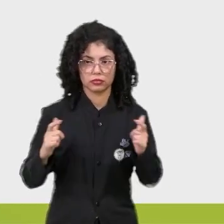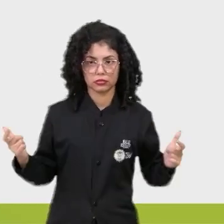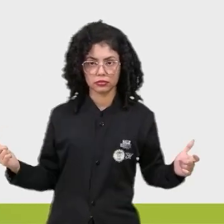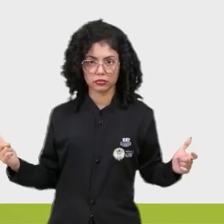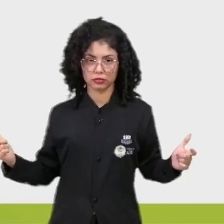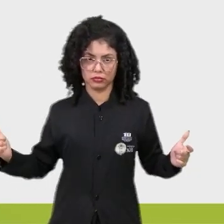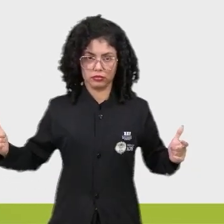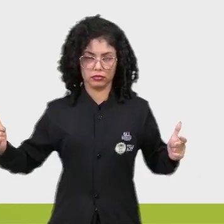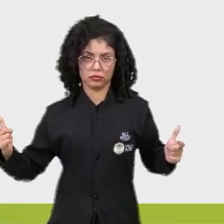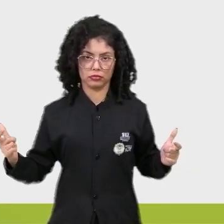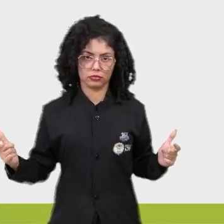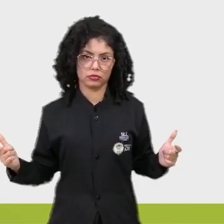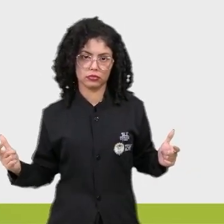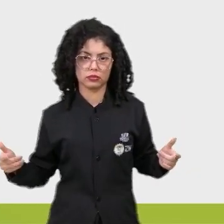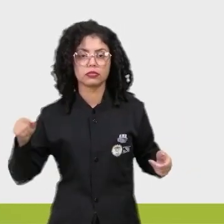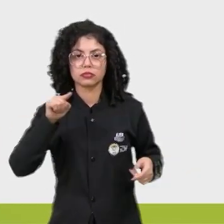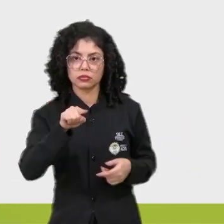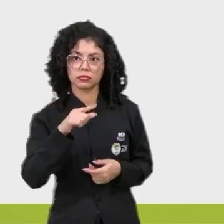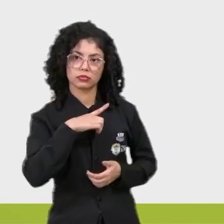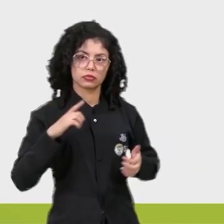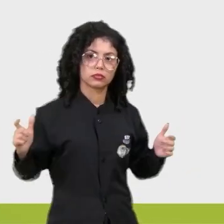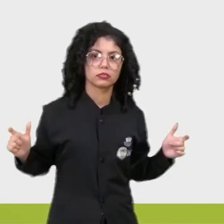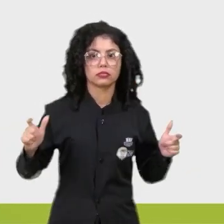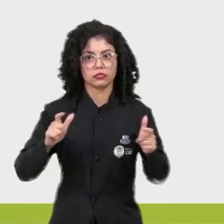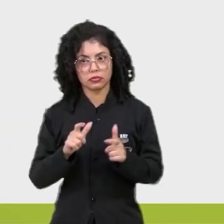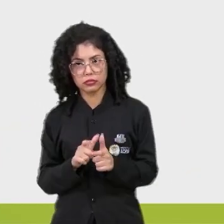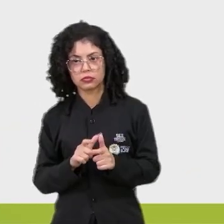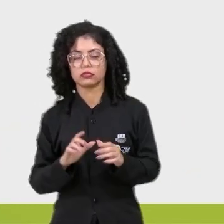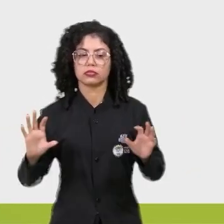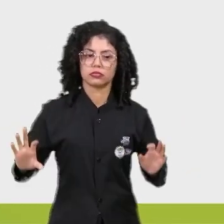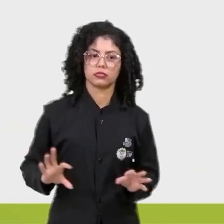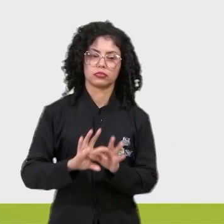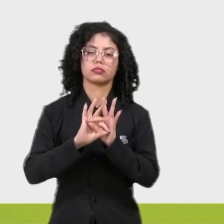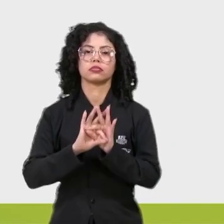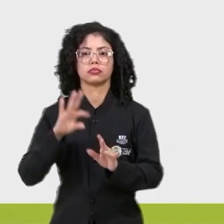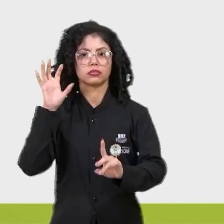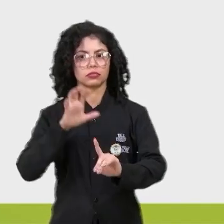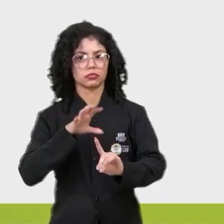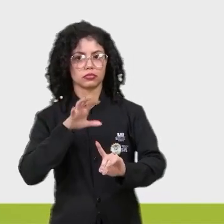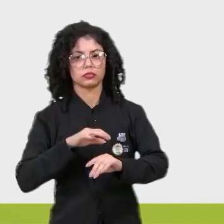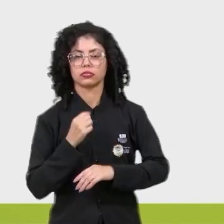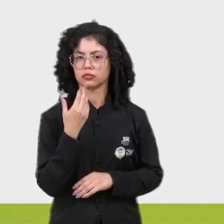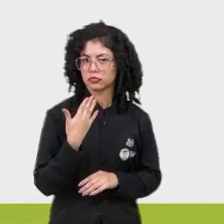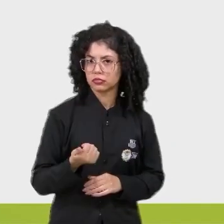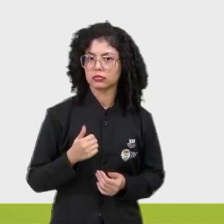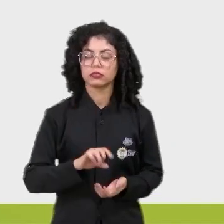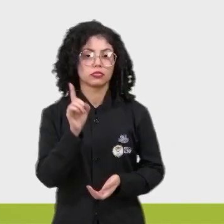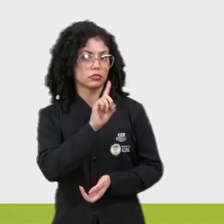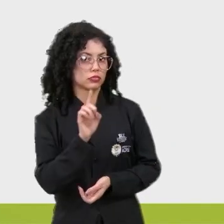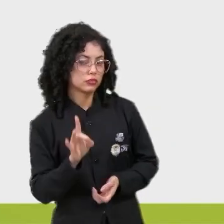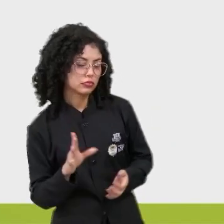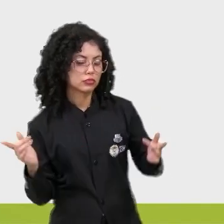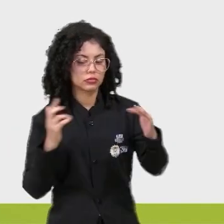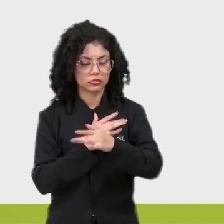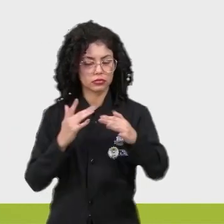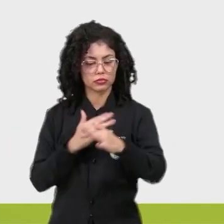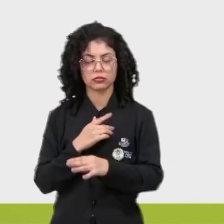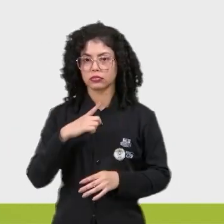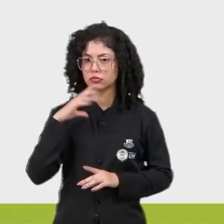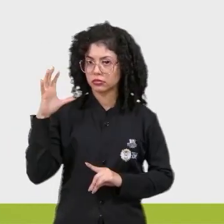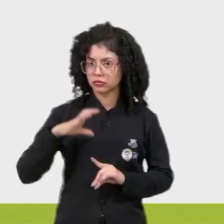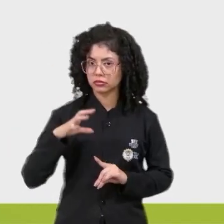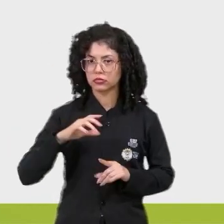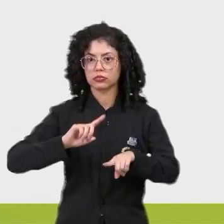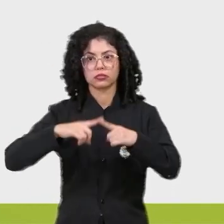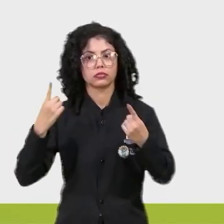maiores com a que estão aí em escalas menores relacionado à sua influência, tá? Não é só o grande centro lá que